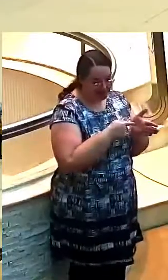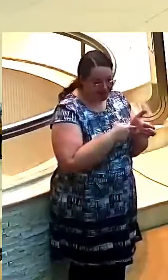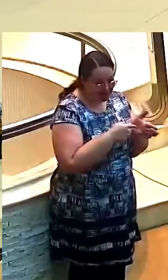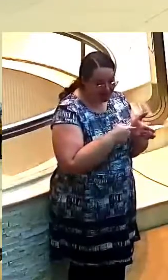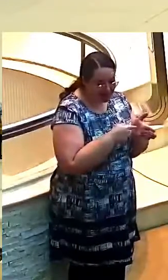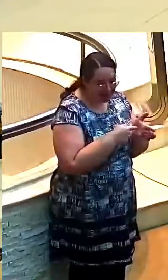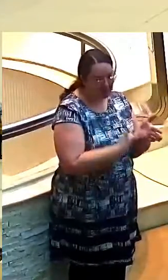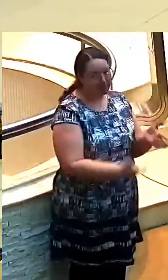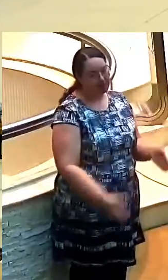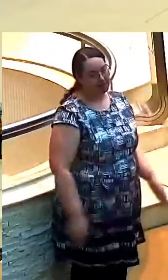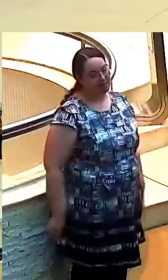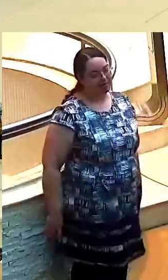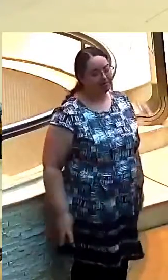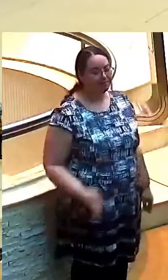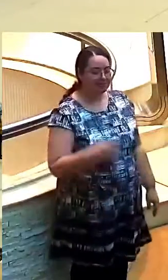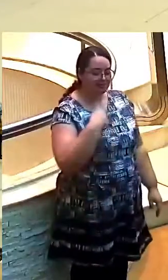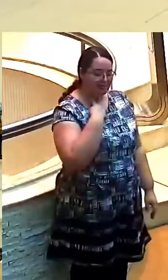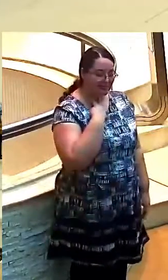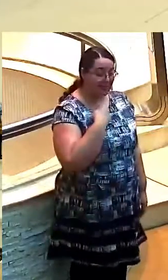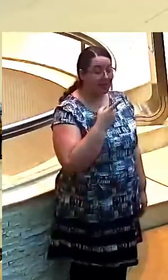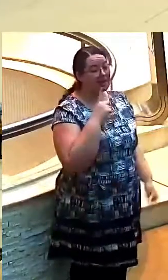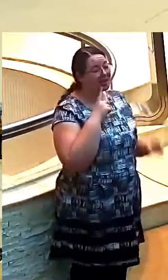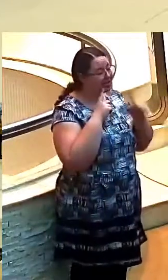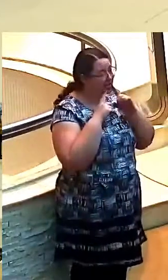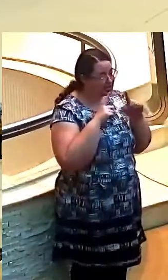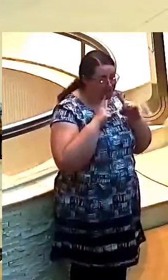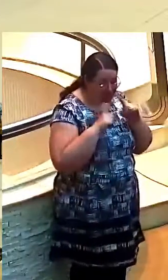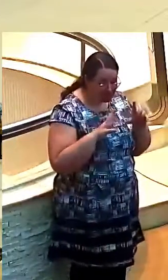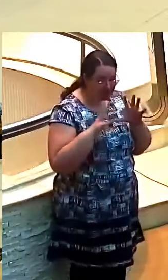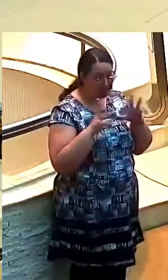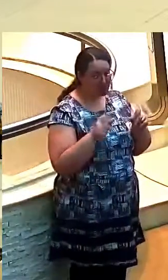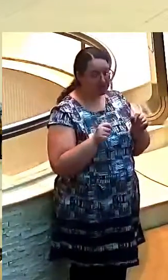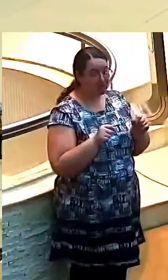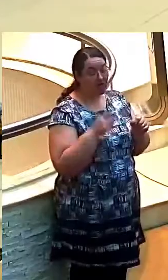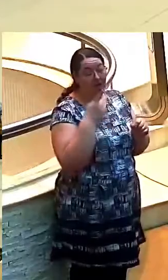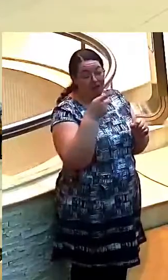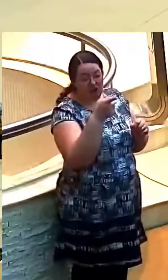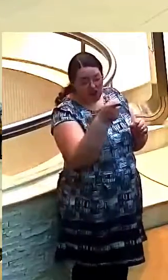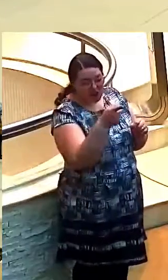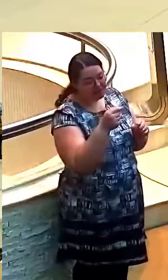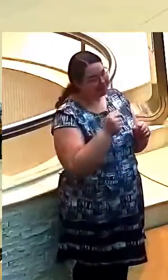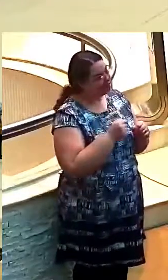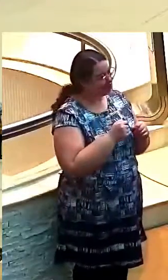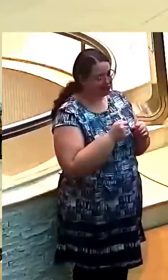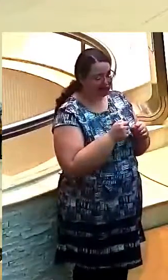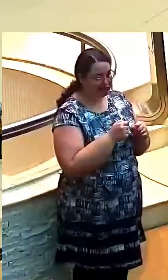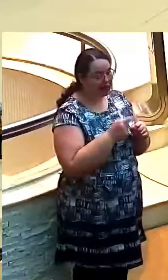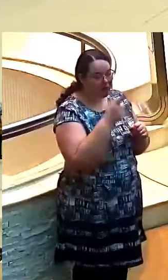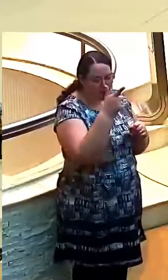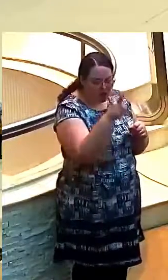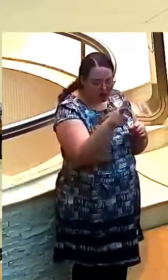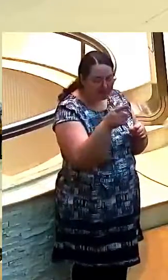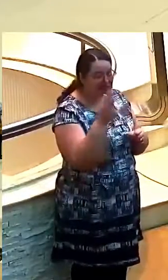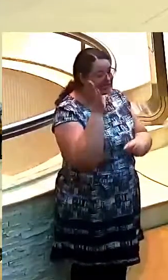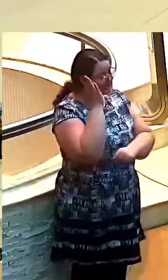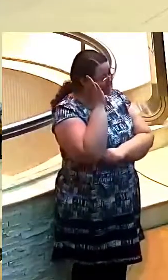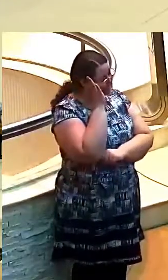dizem, que fulano não está preparado, que ciclano não está preparado, que beltrano não pode, entregar a vida a Cristo,